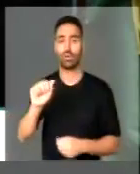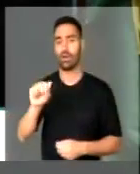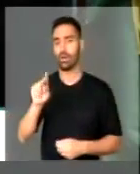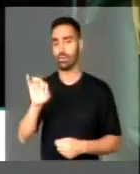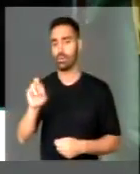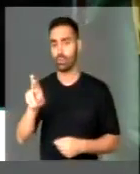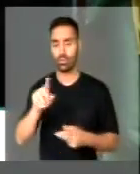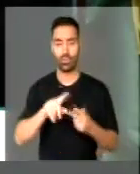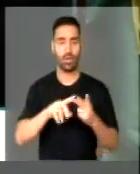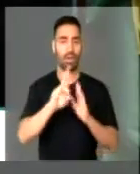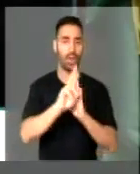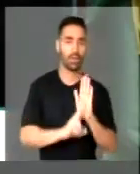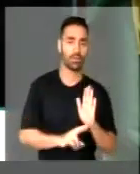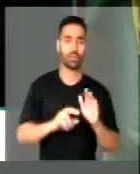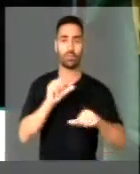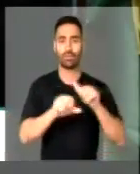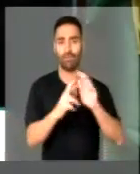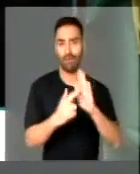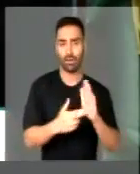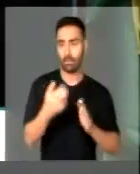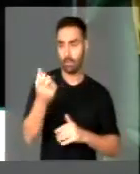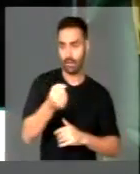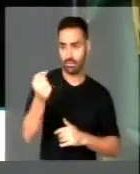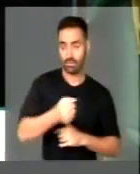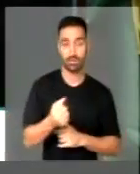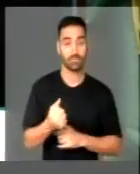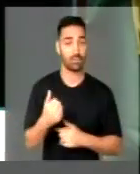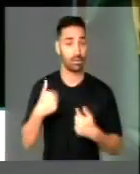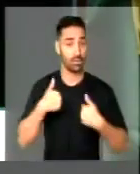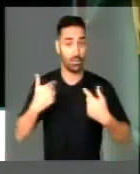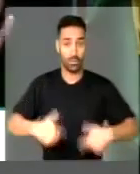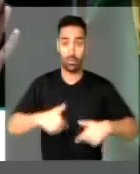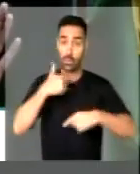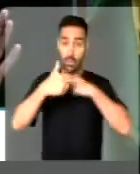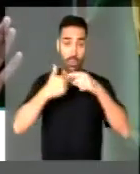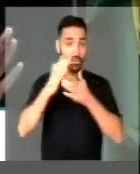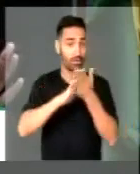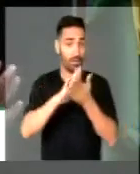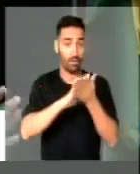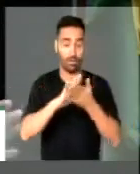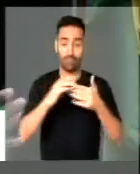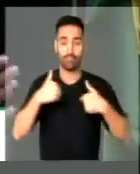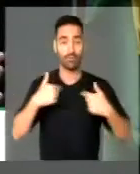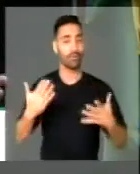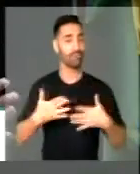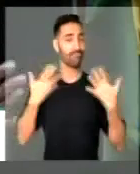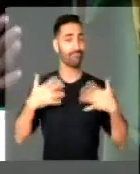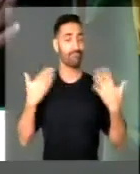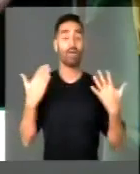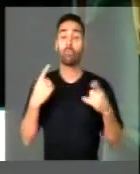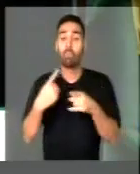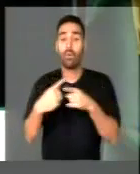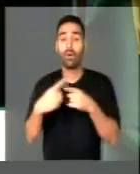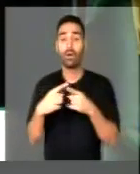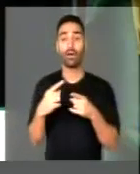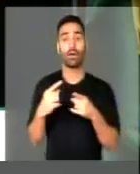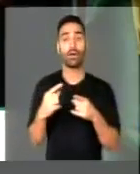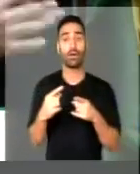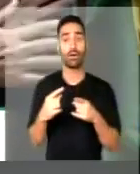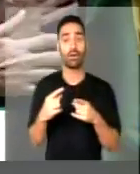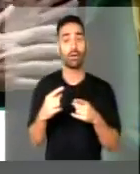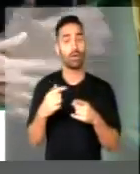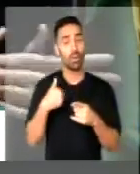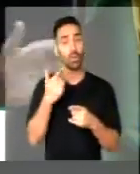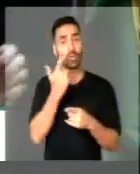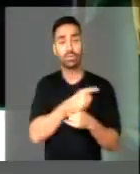nosso relator da reforma da Previdência, eu não tenho dúvida nenhuma, eu fico contente, porque pelo menos você pode dizer